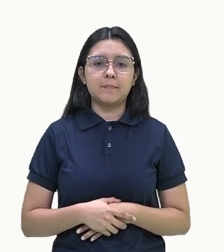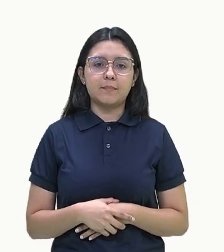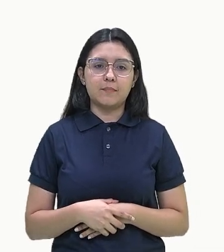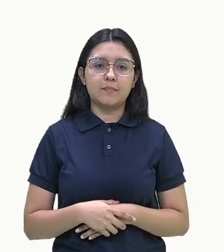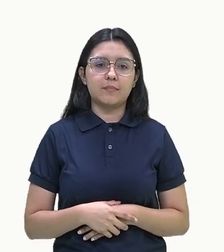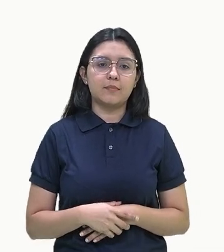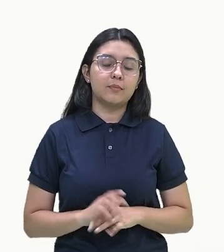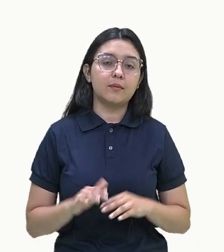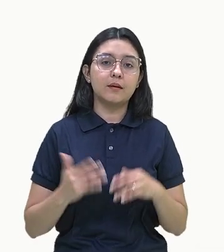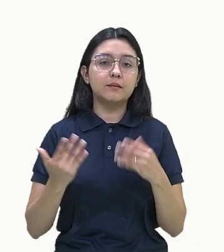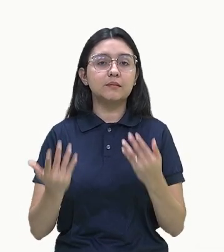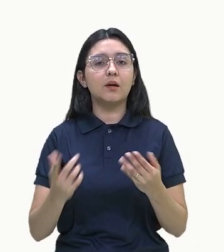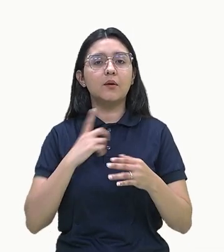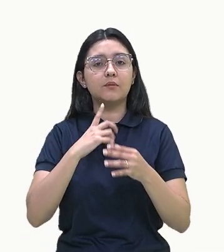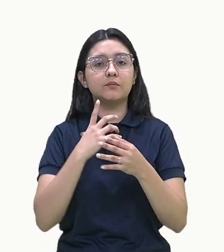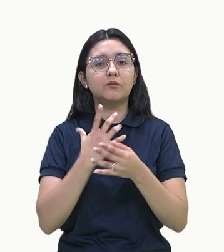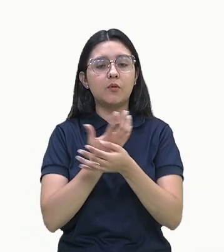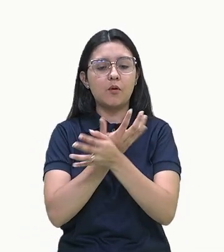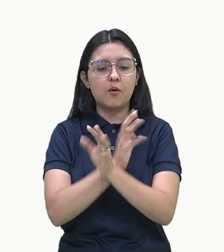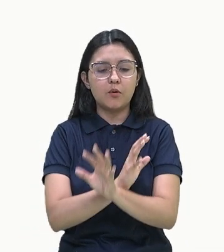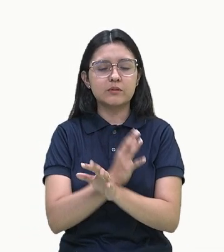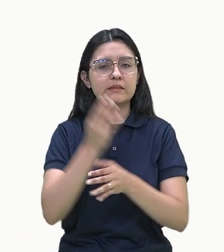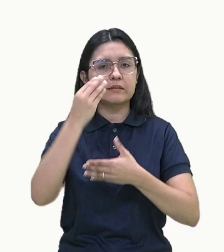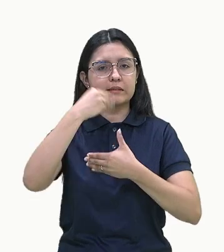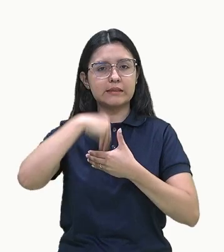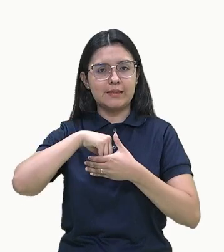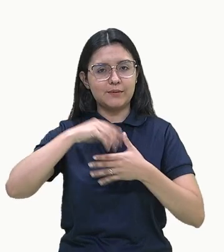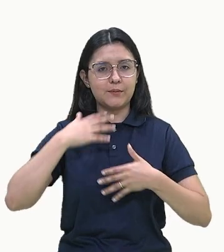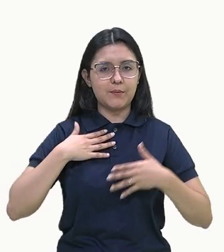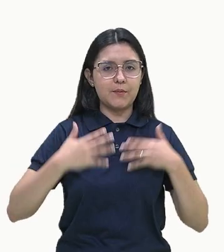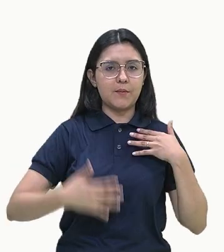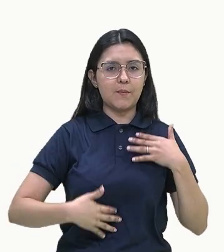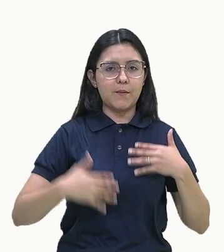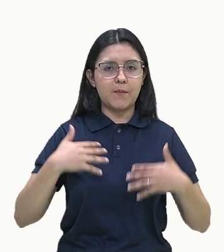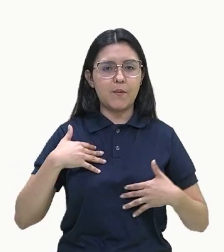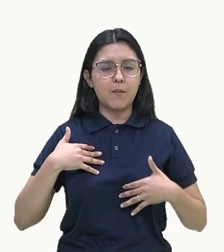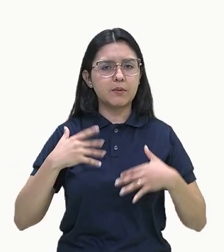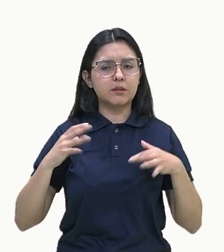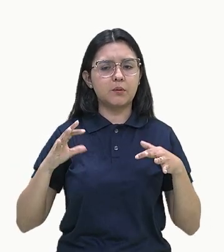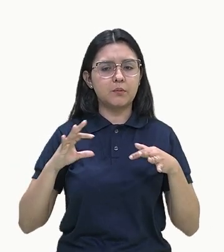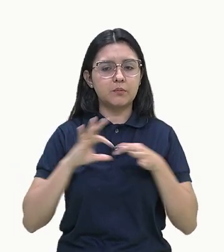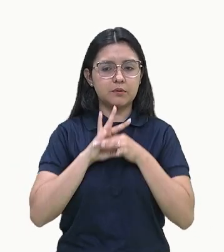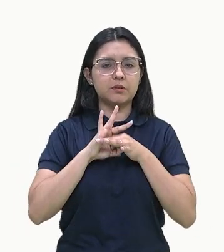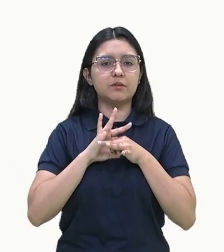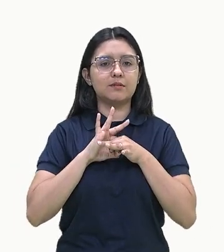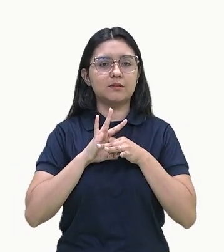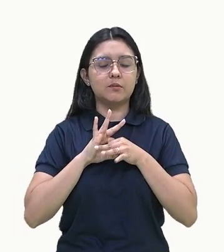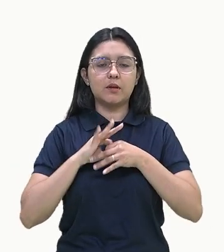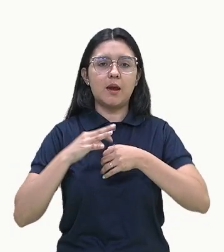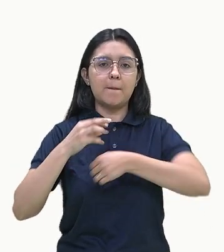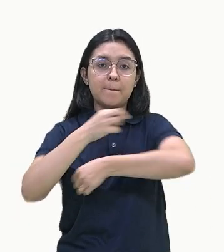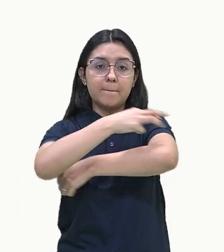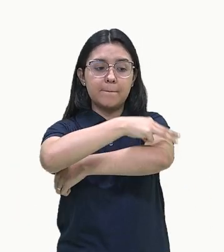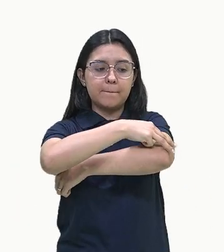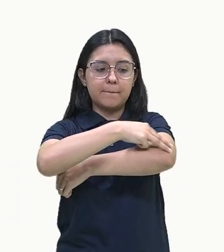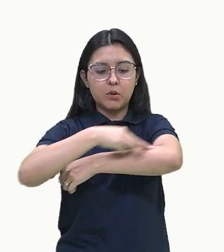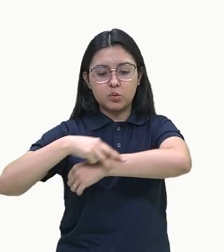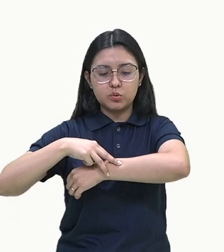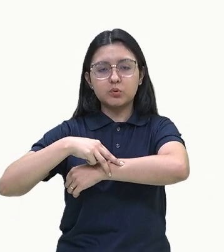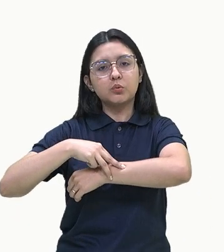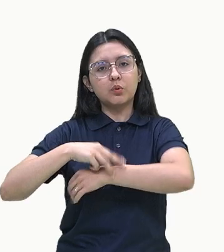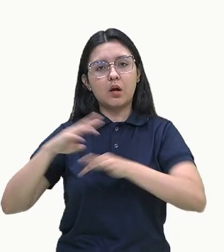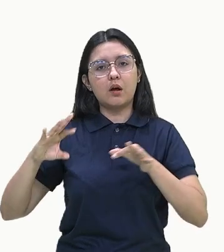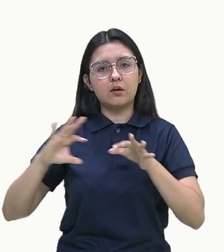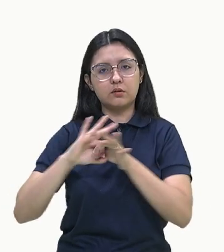os ossos do nosso corpo, eles estão ali ligados, né, unidos por músculos, e os